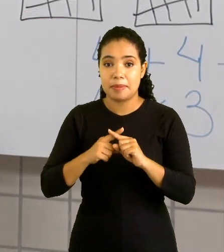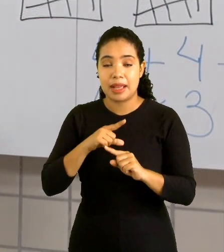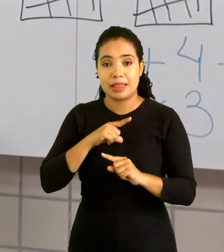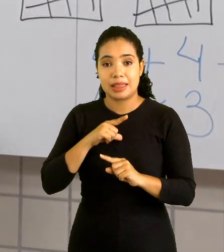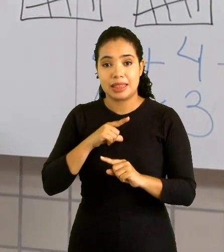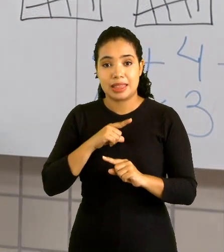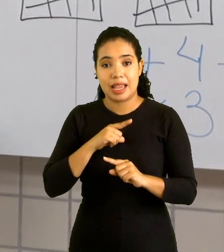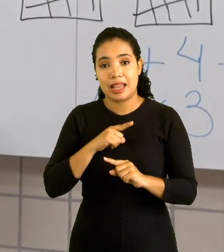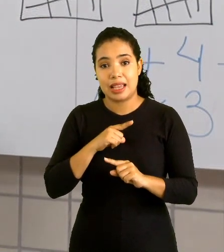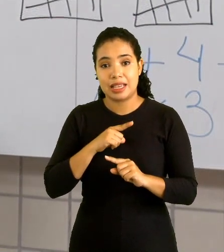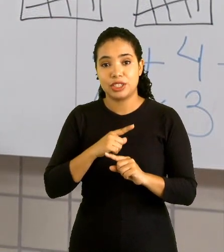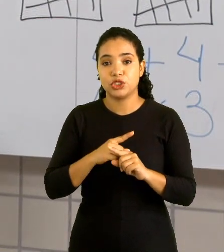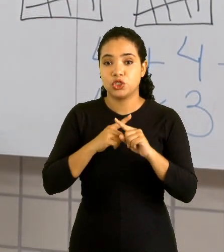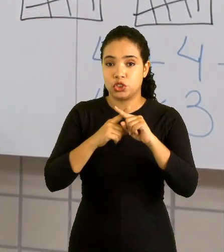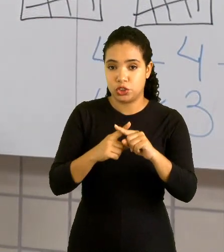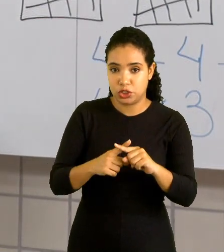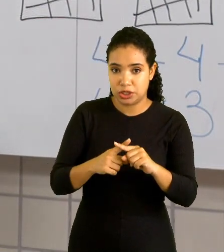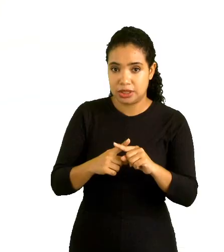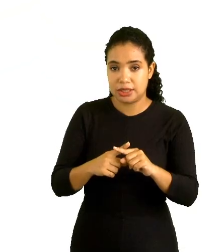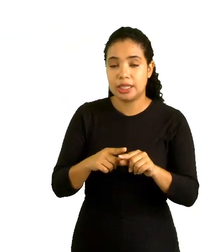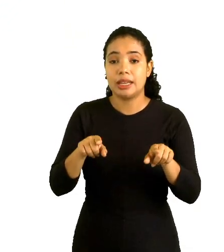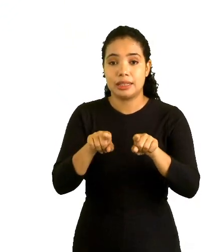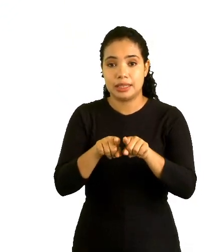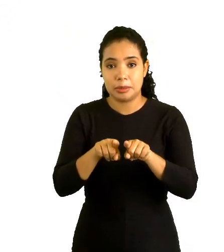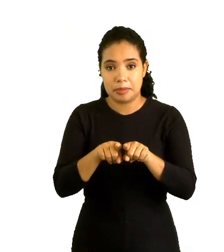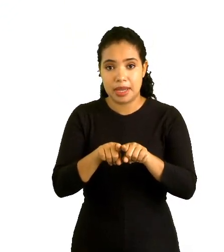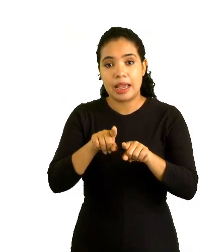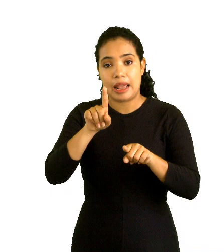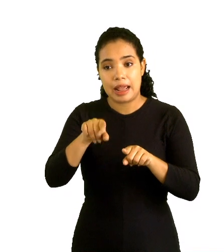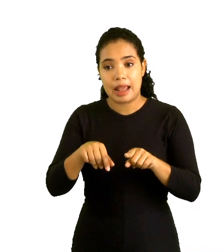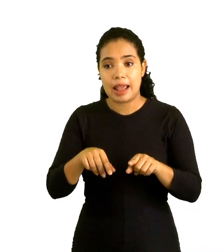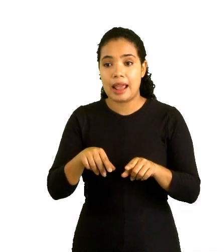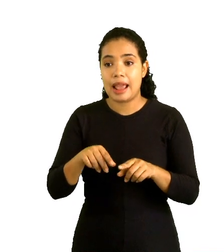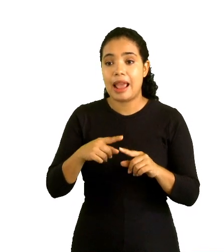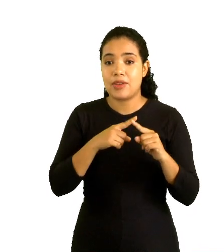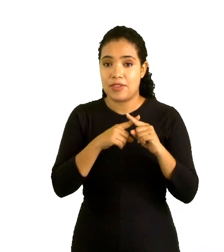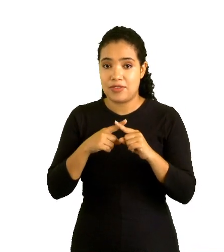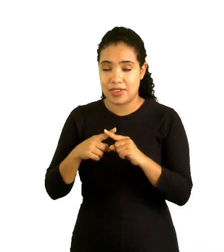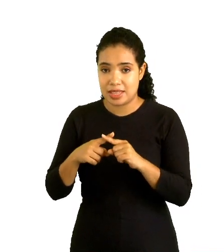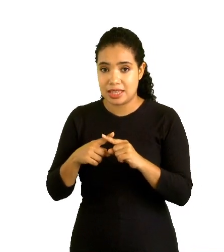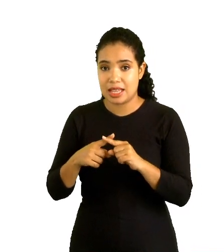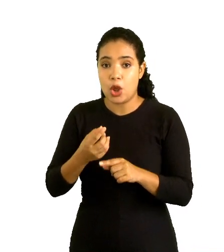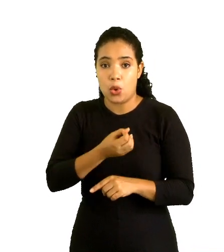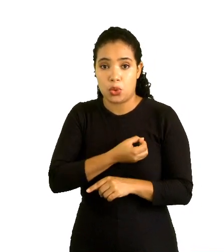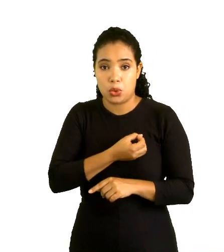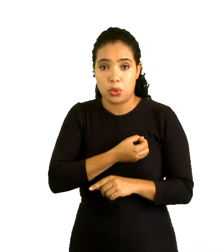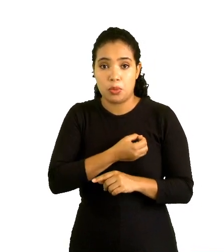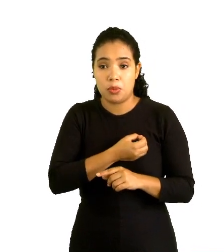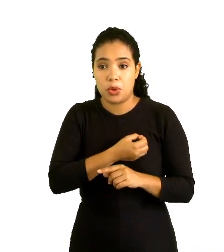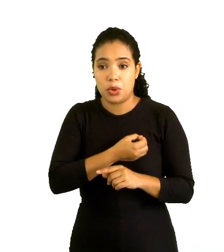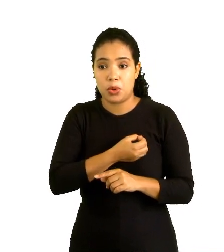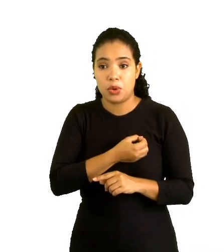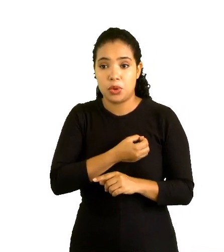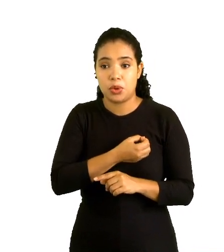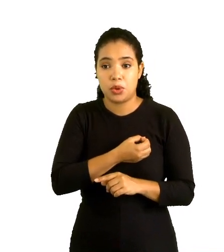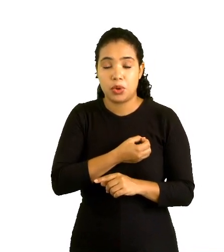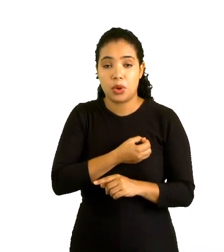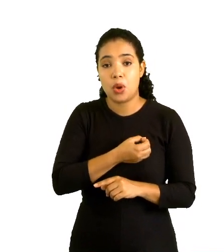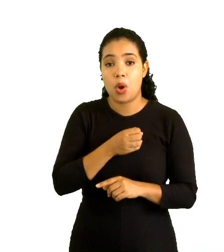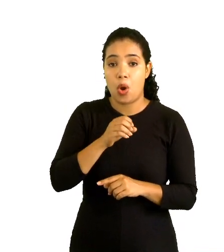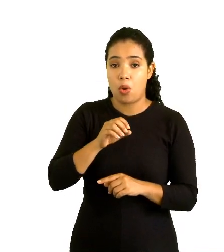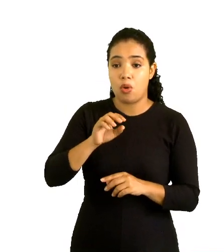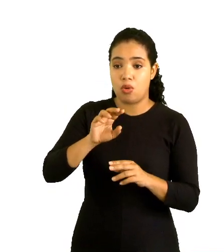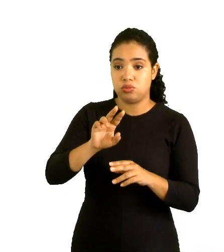temos o sinalzinho do X, que também chama vezes. O número de cima sempre é